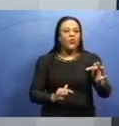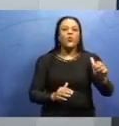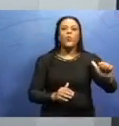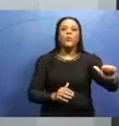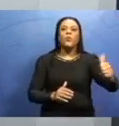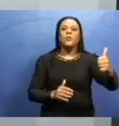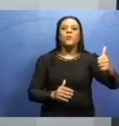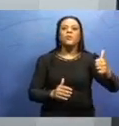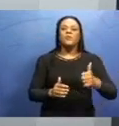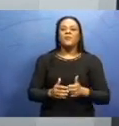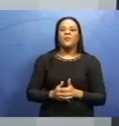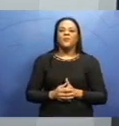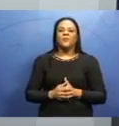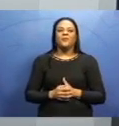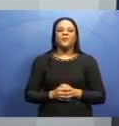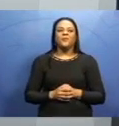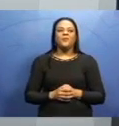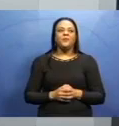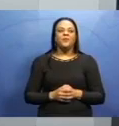mesmo?